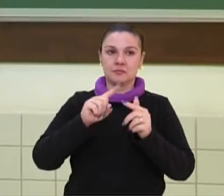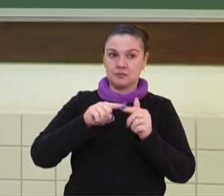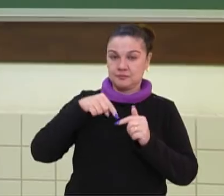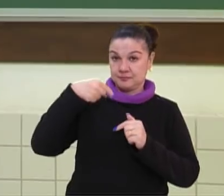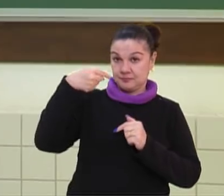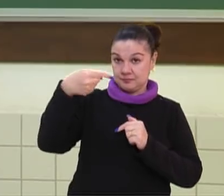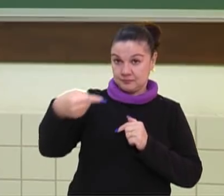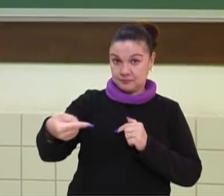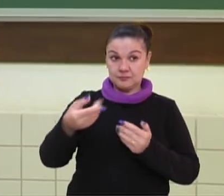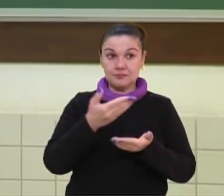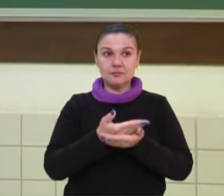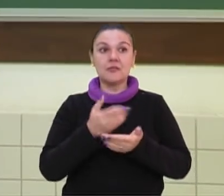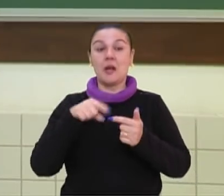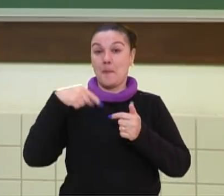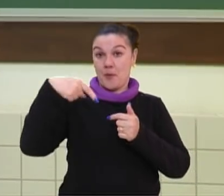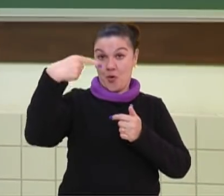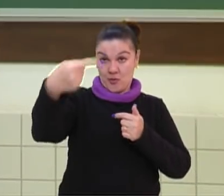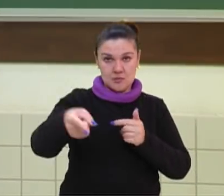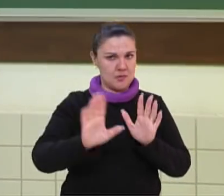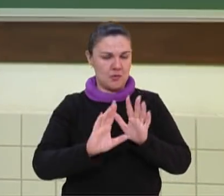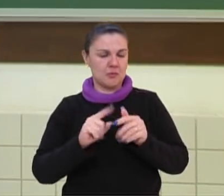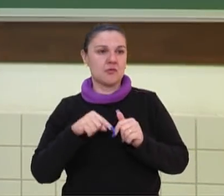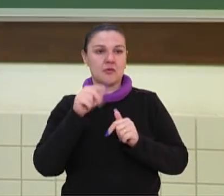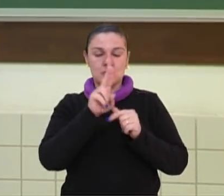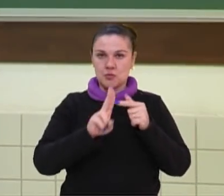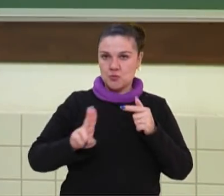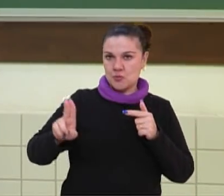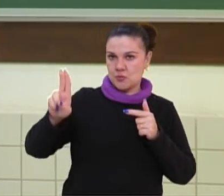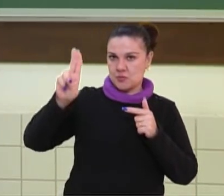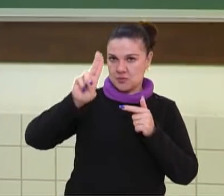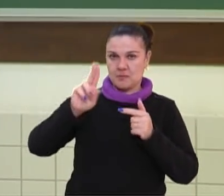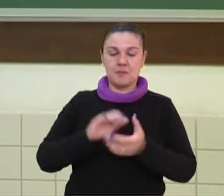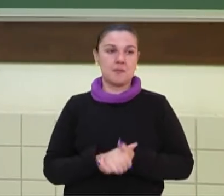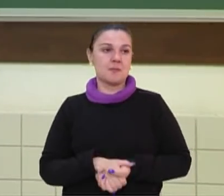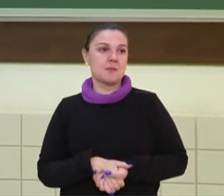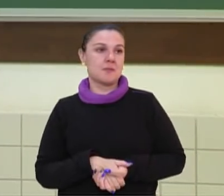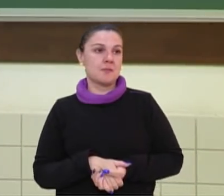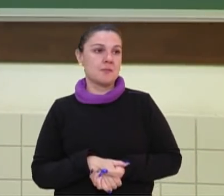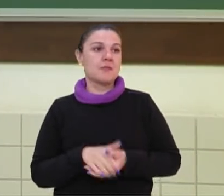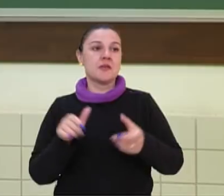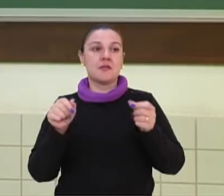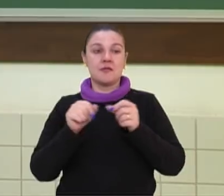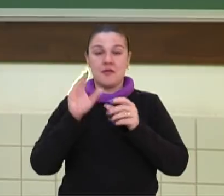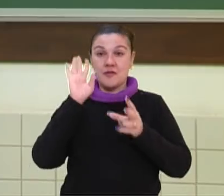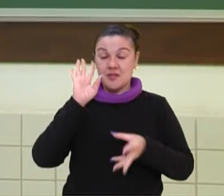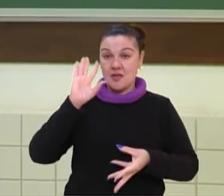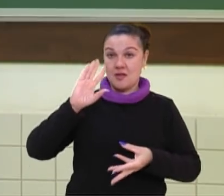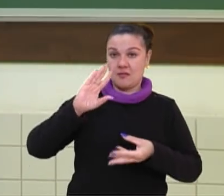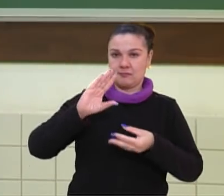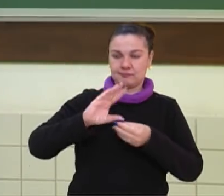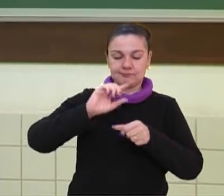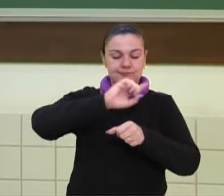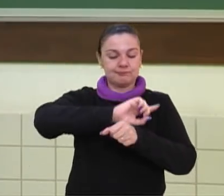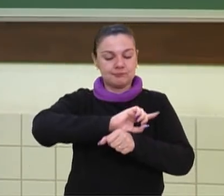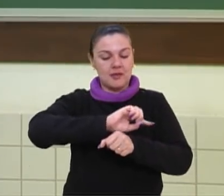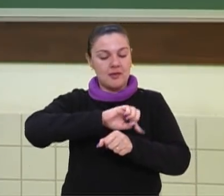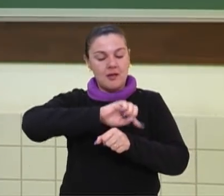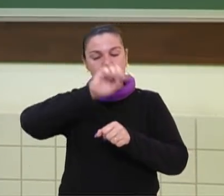próxima aula, aliás, nas próximas aulas, nós vamos fazer a leitura de ângulos, nós